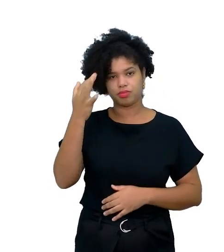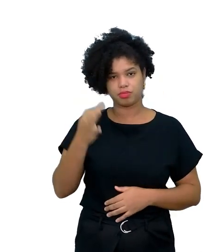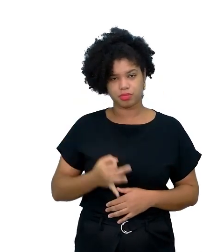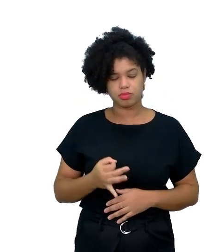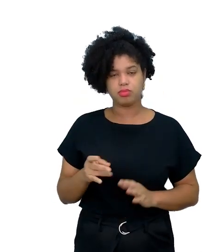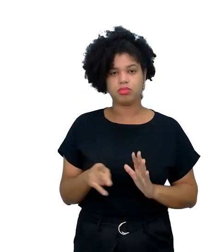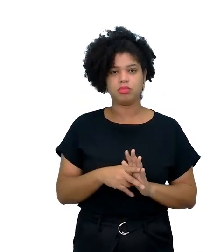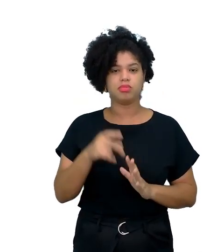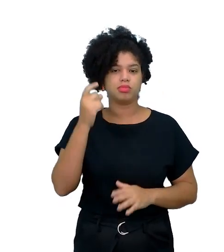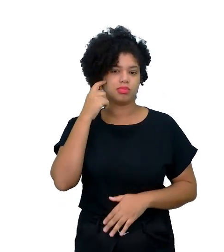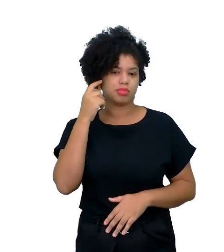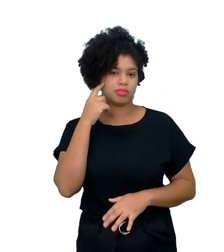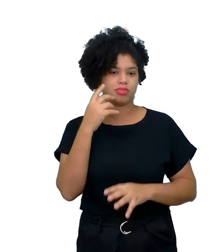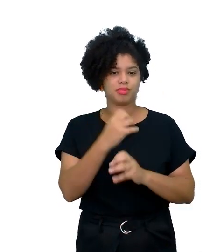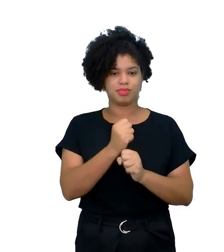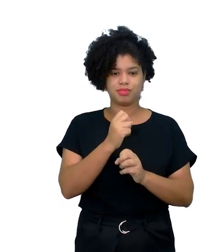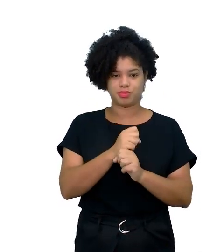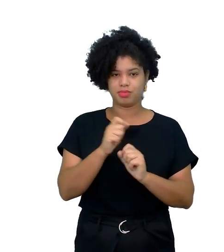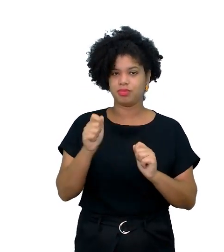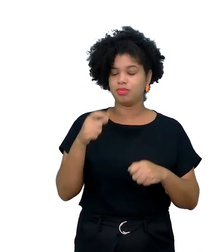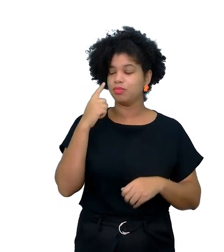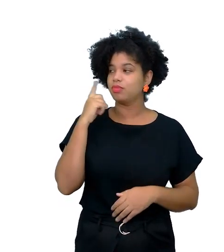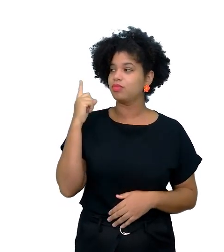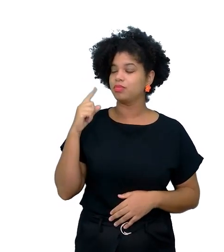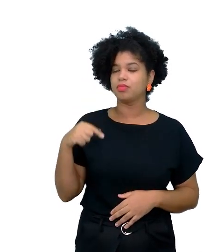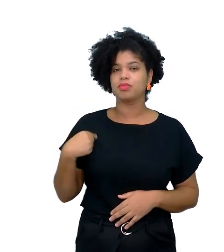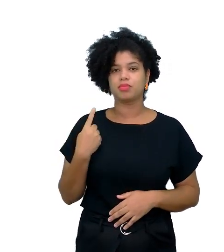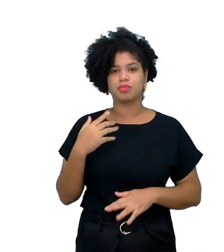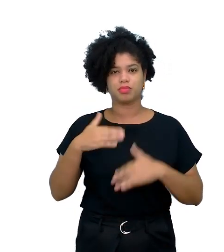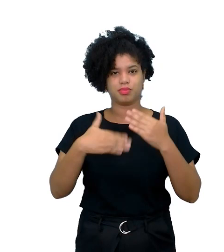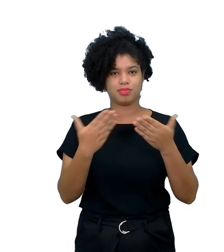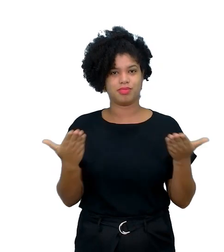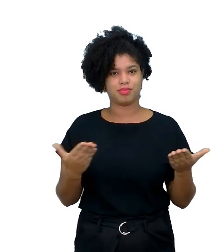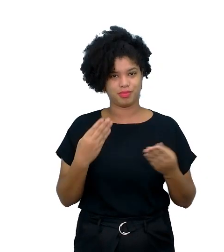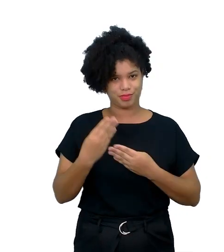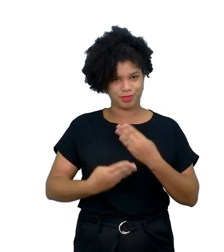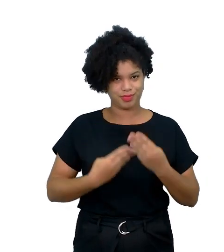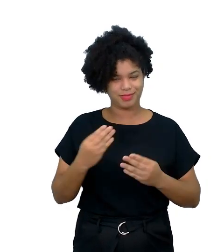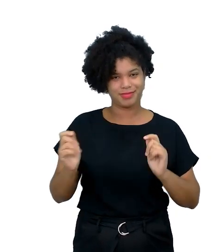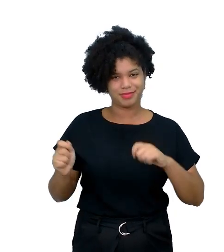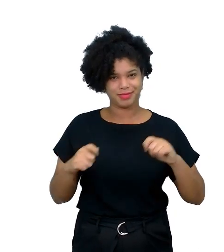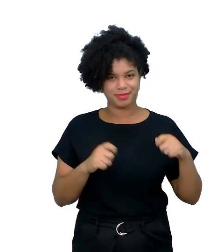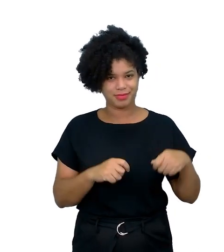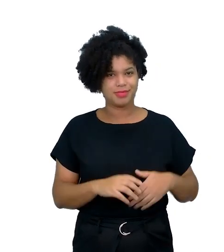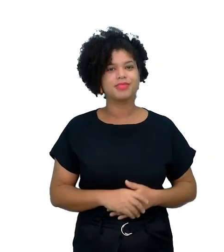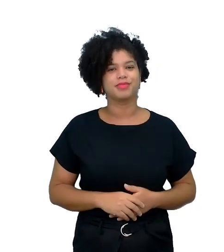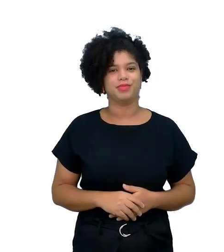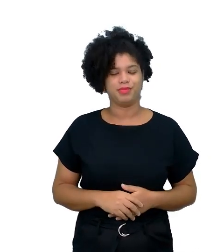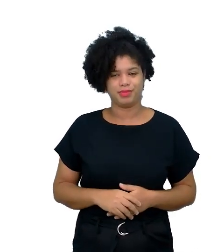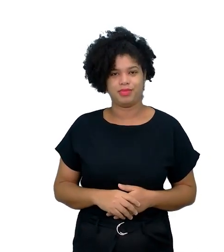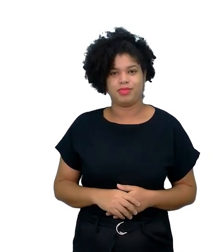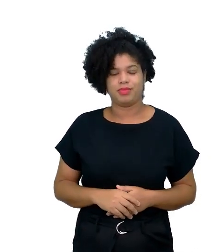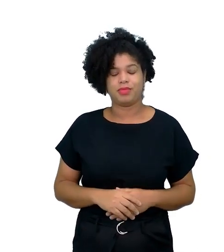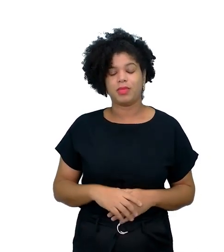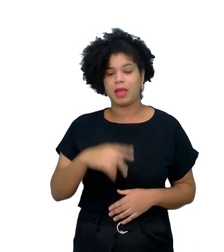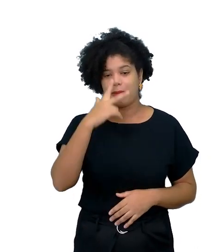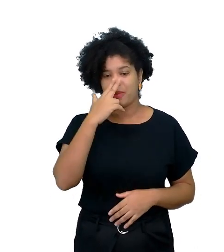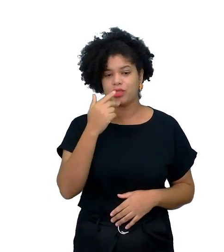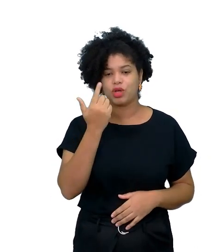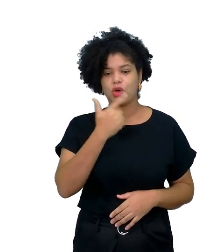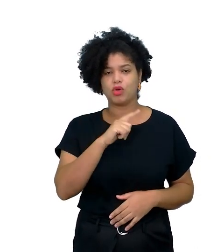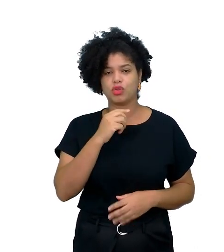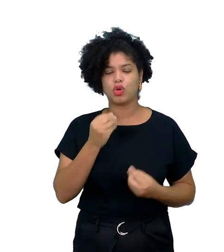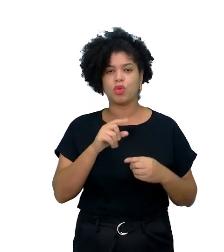sobre o pensamento aritmético que estamos desenvolvendo nesse bimestre. E como ele vai se materializar